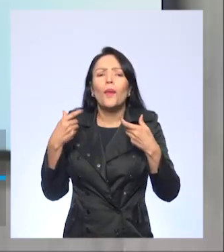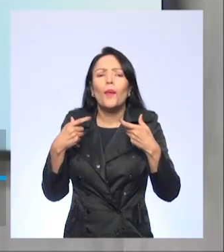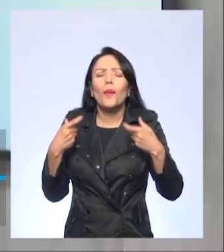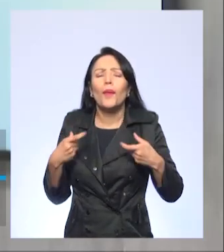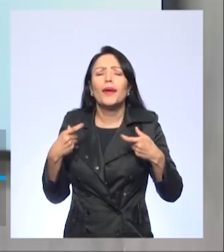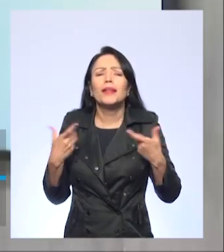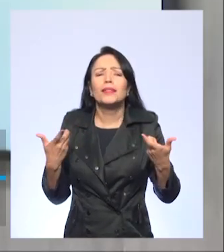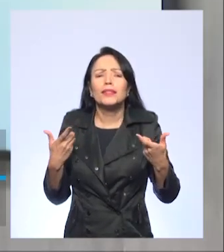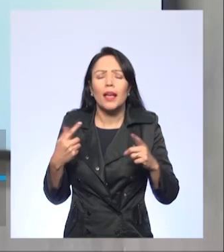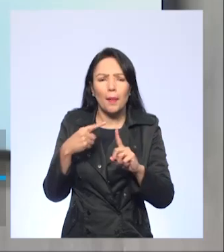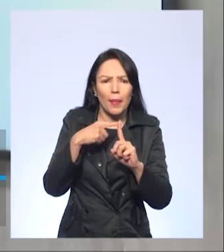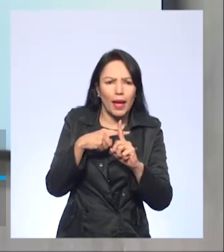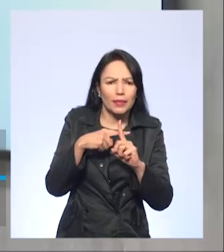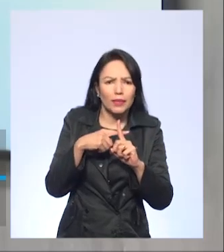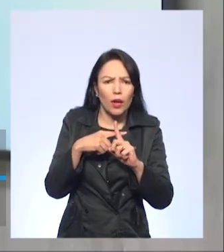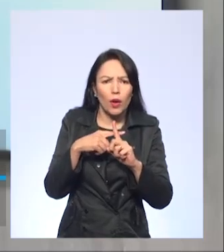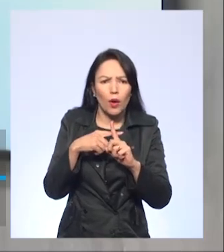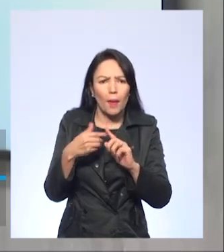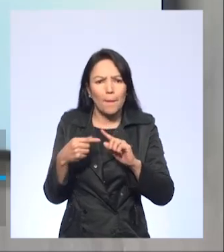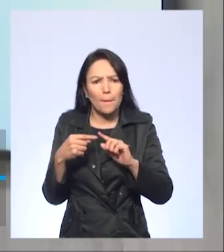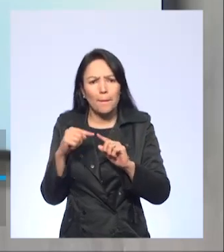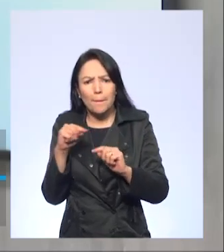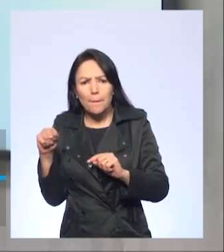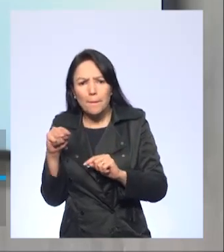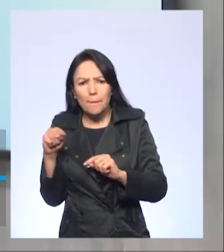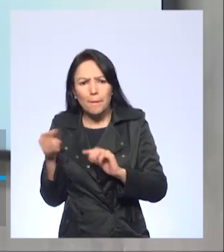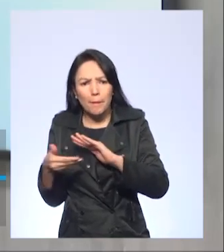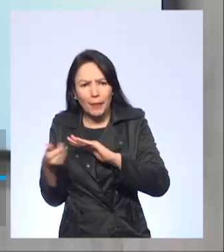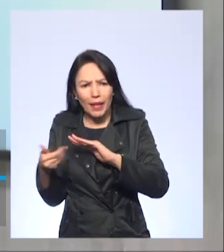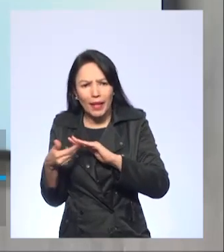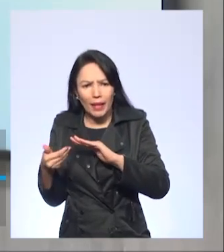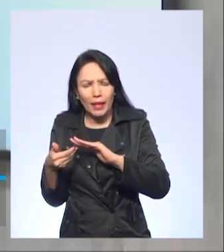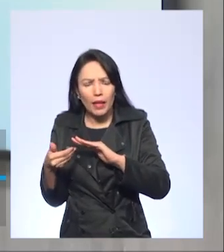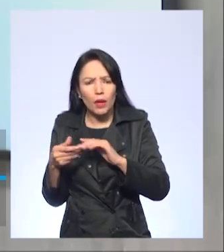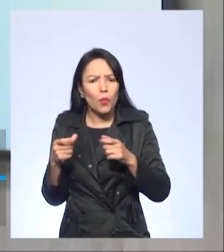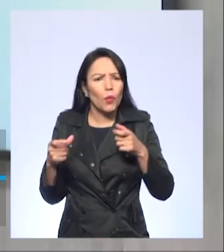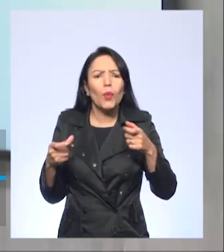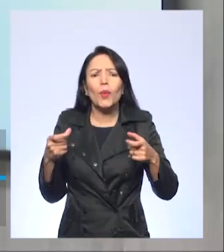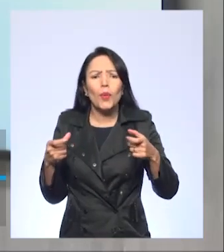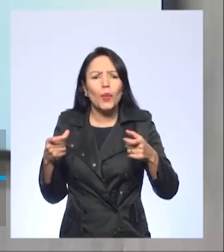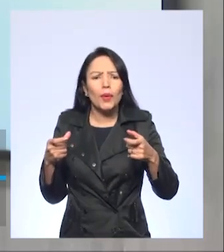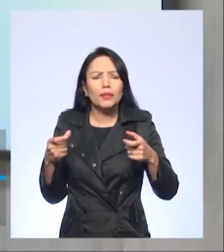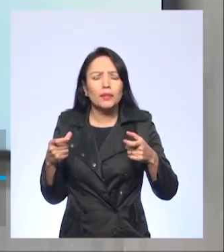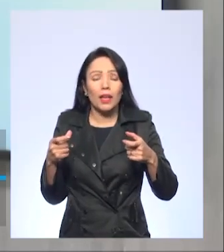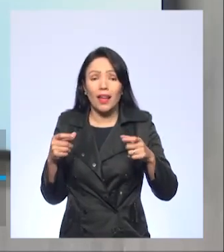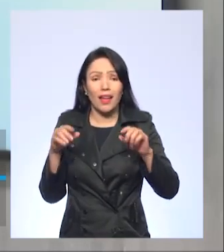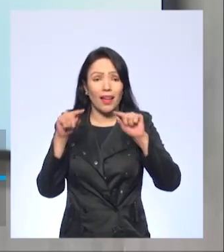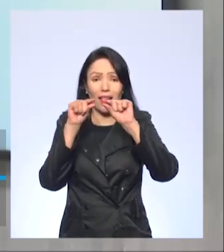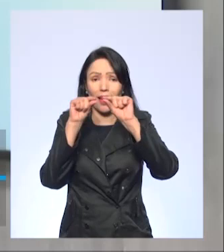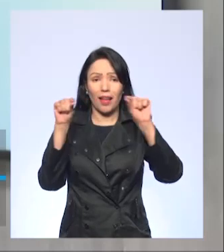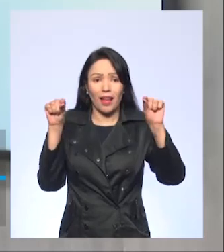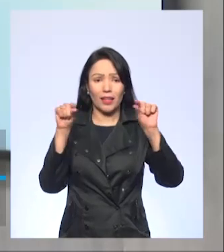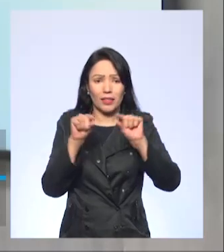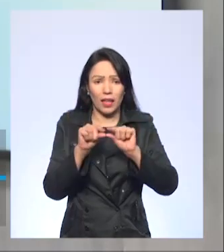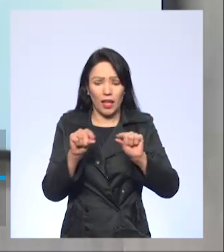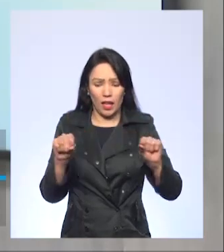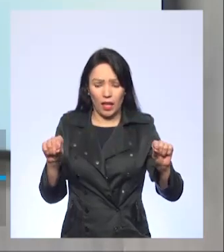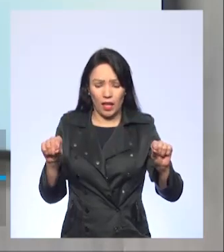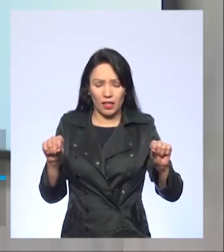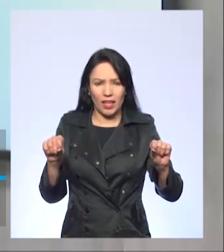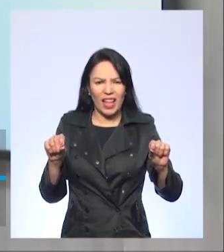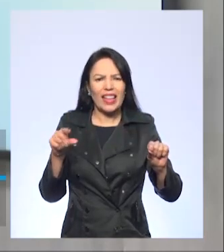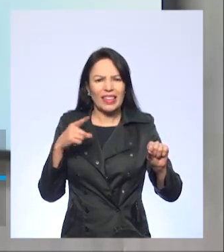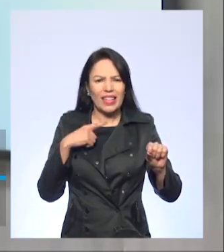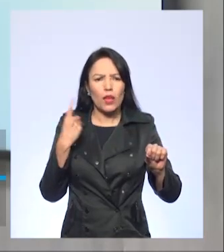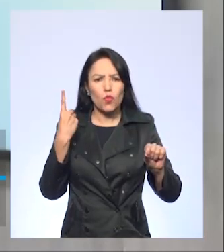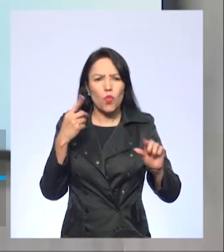onde? Né? Fala, nós não fizemos isso, nós simplesmente olhamos para o Tales, retas paralelas. Não existe uma regra fixa quanto